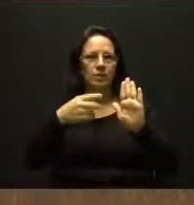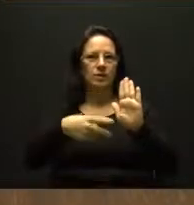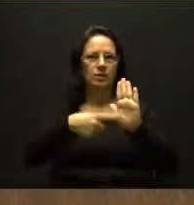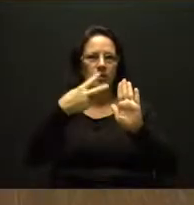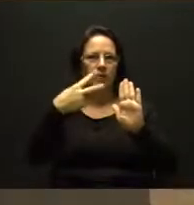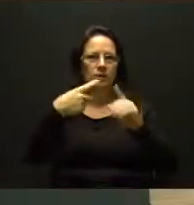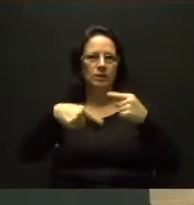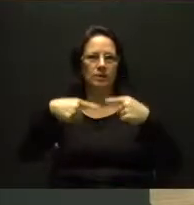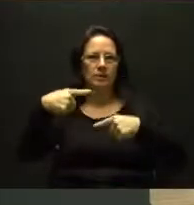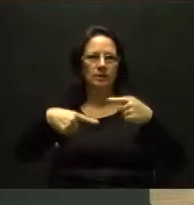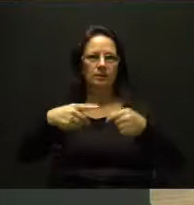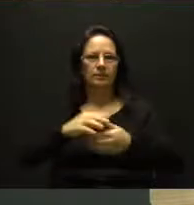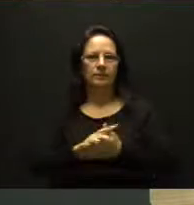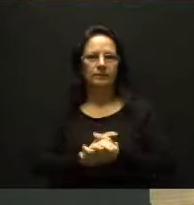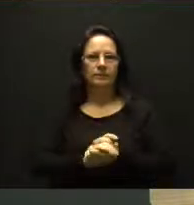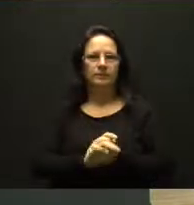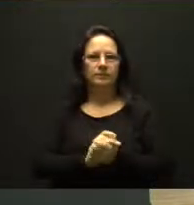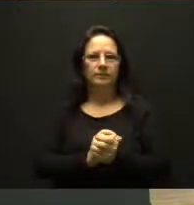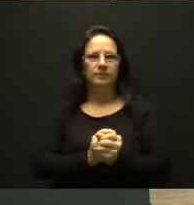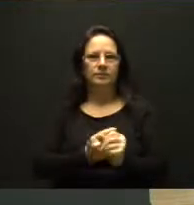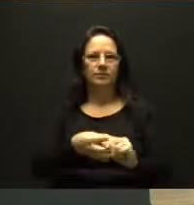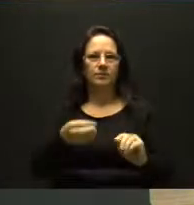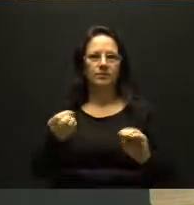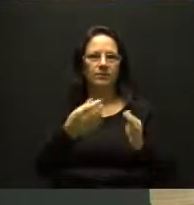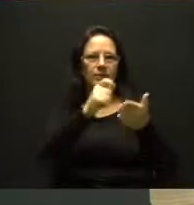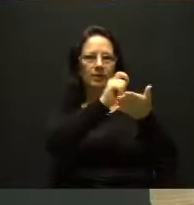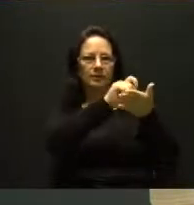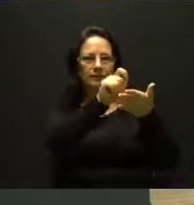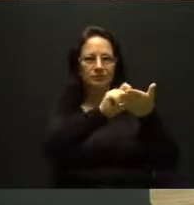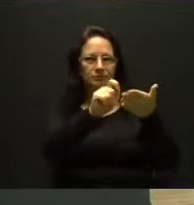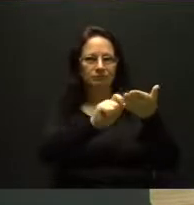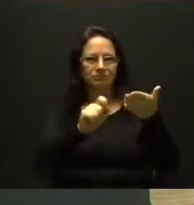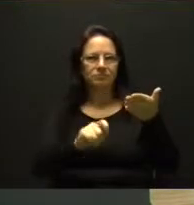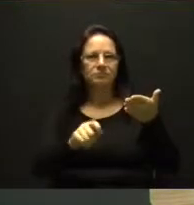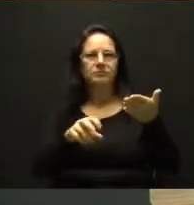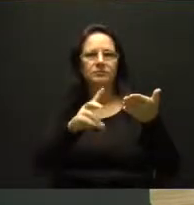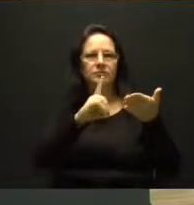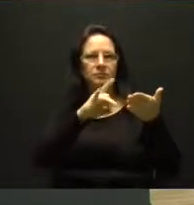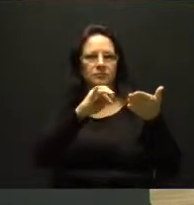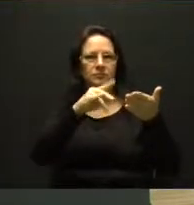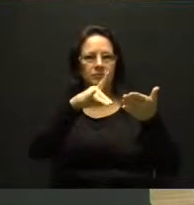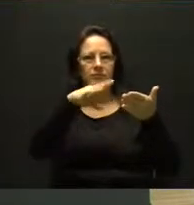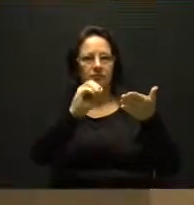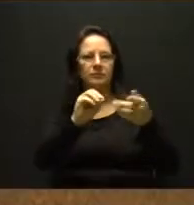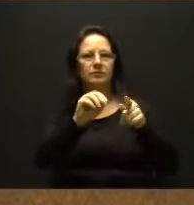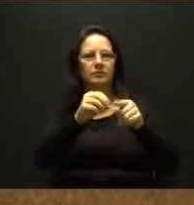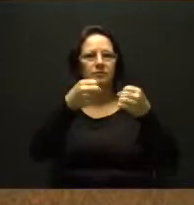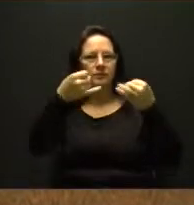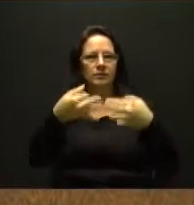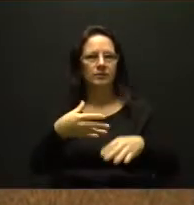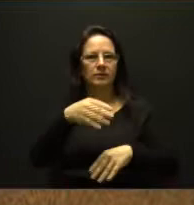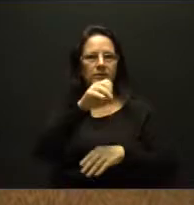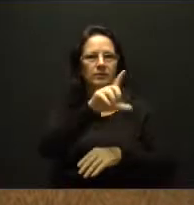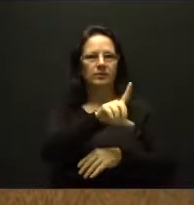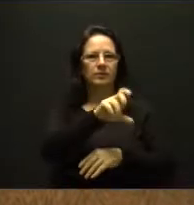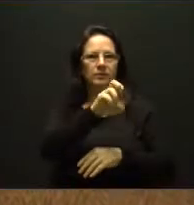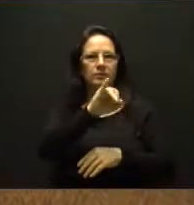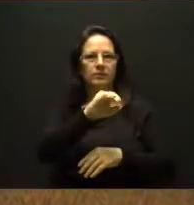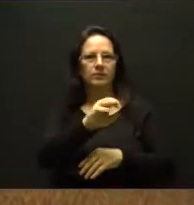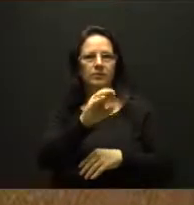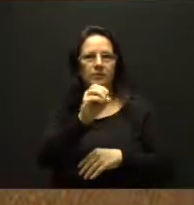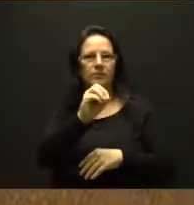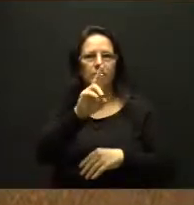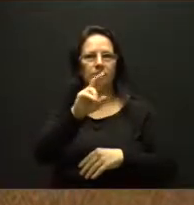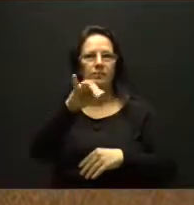discussão a nova redação aos dispositivos específica lei orgânica do município e dá outras